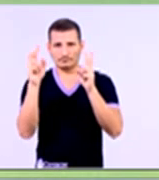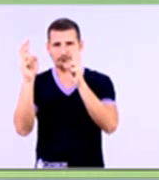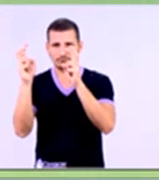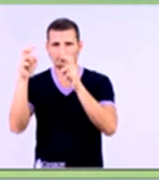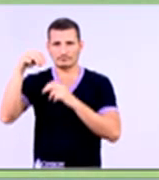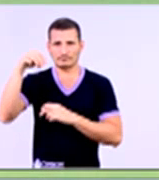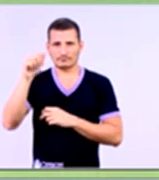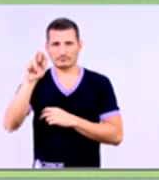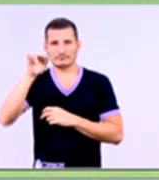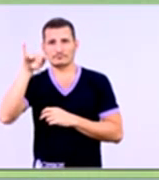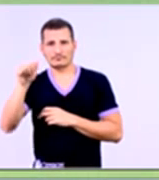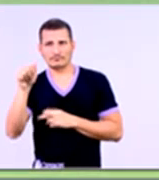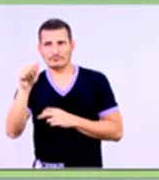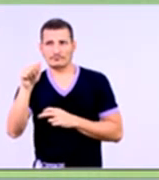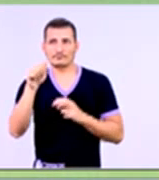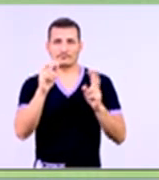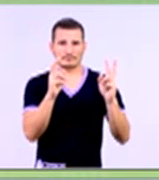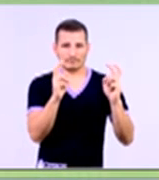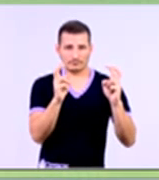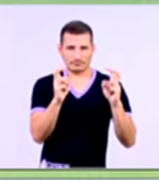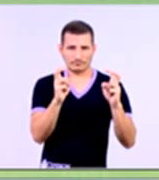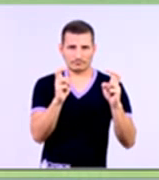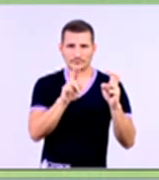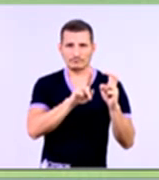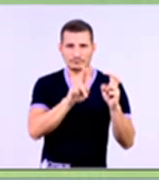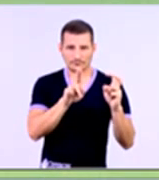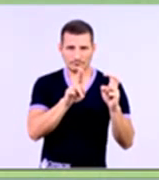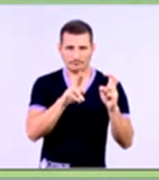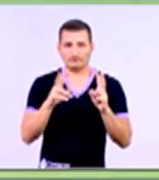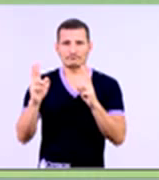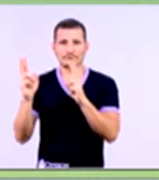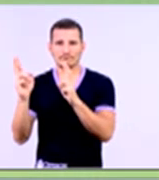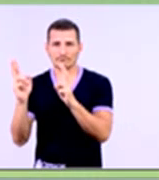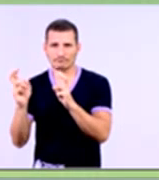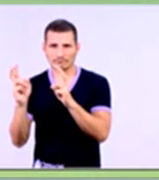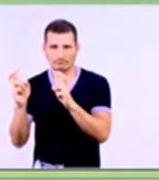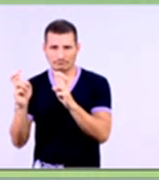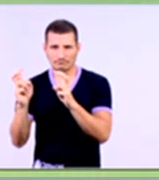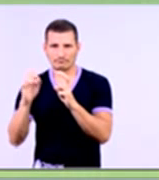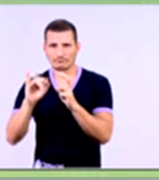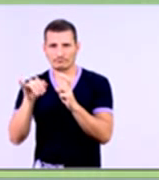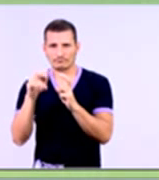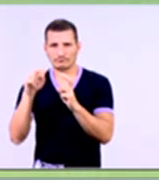Uma outra chave que se chama nome e um outro valor, Júnior.